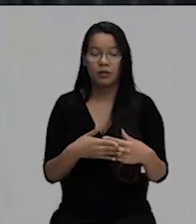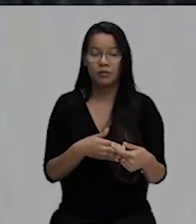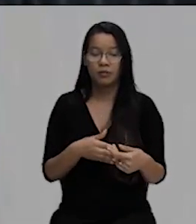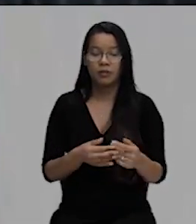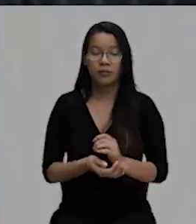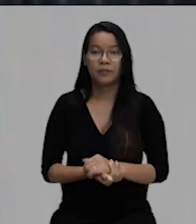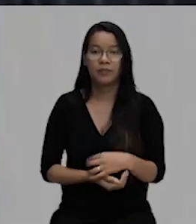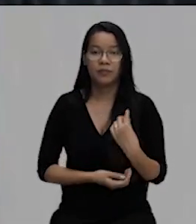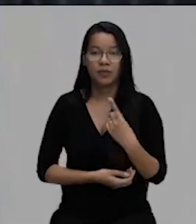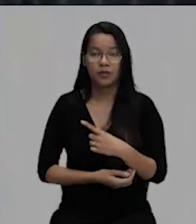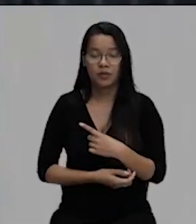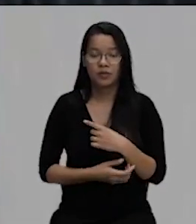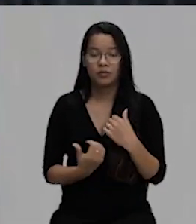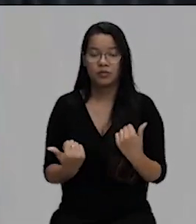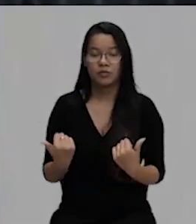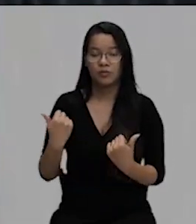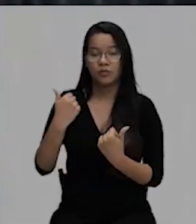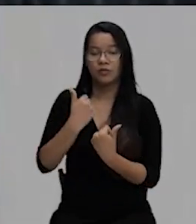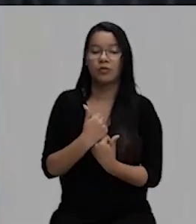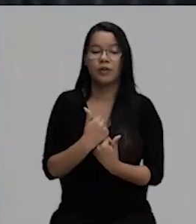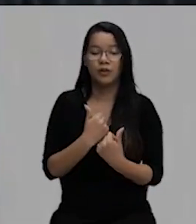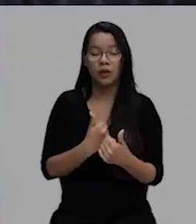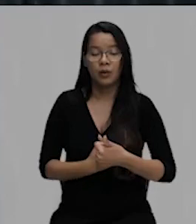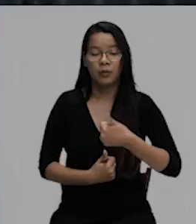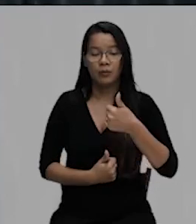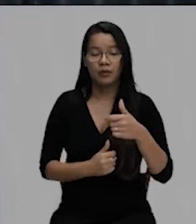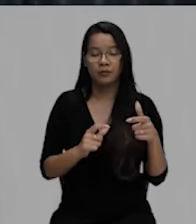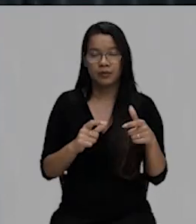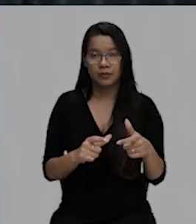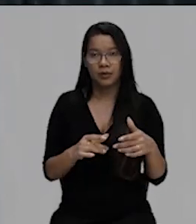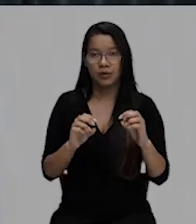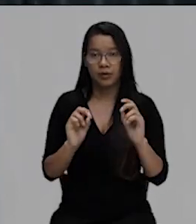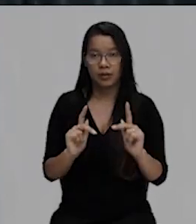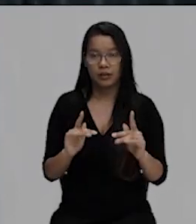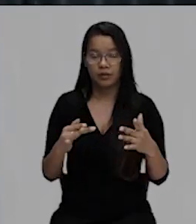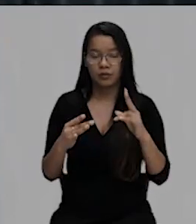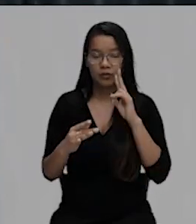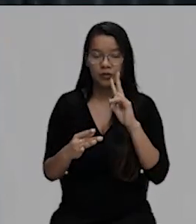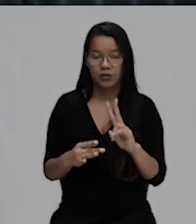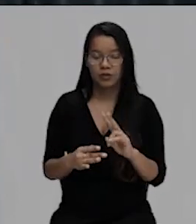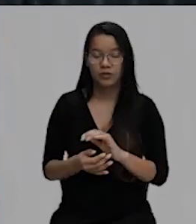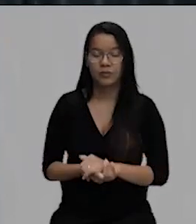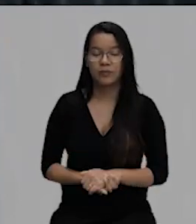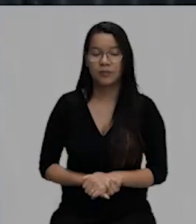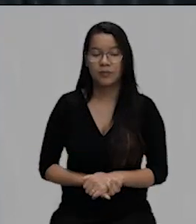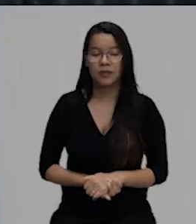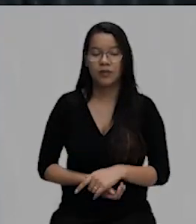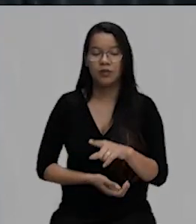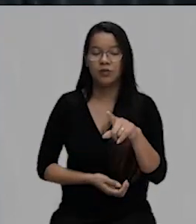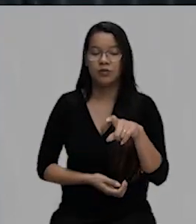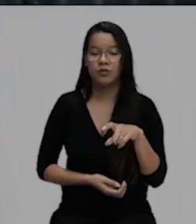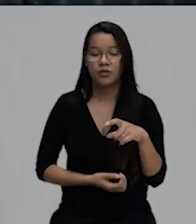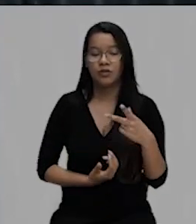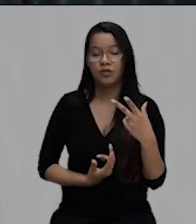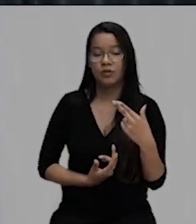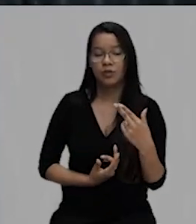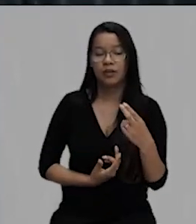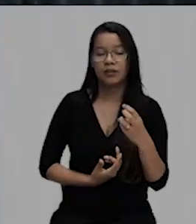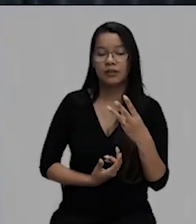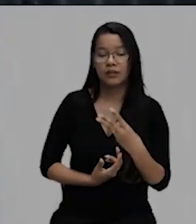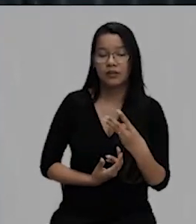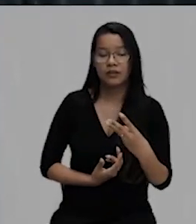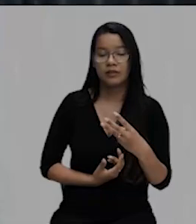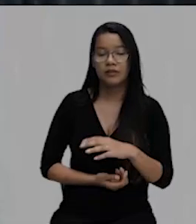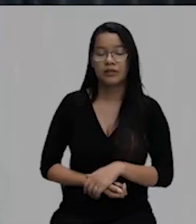aqui, eu estou substituindo no primeiro membro, ok? Então, olha como ficou. Eu estou fazendo x igual a 3 justamente no